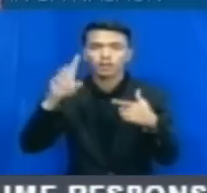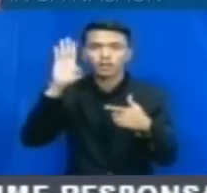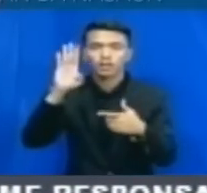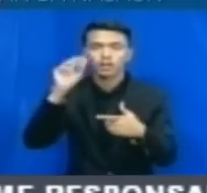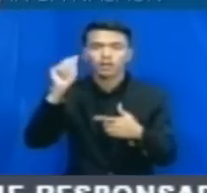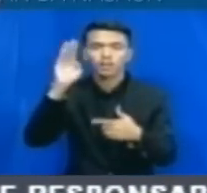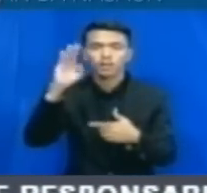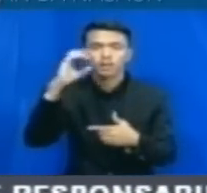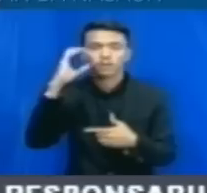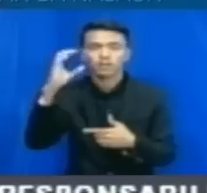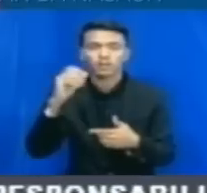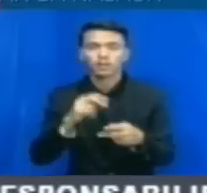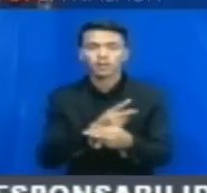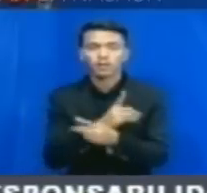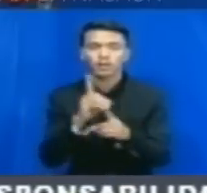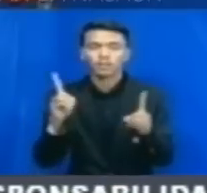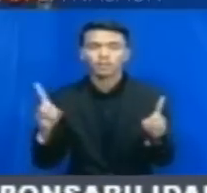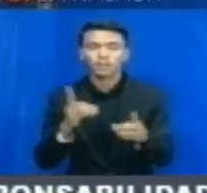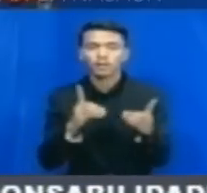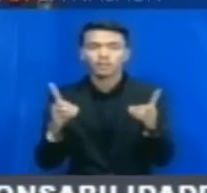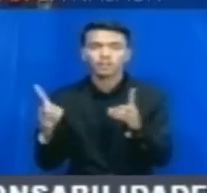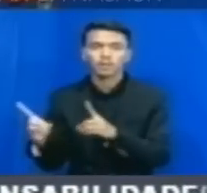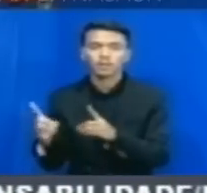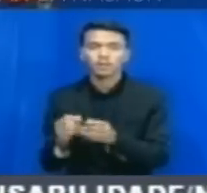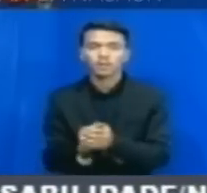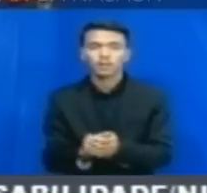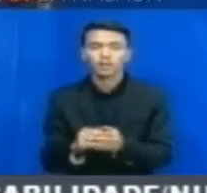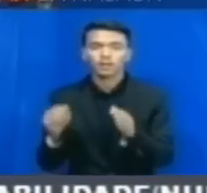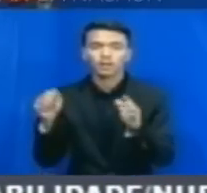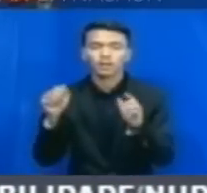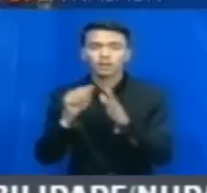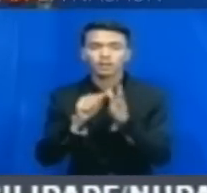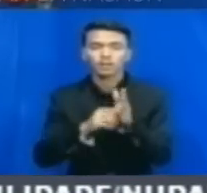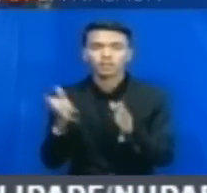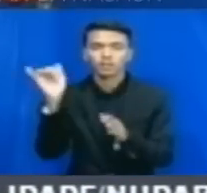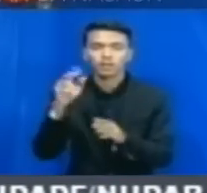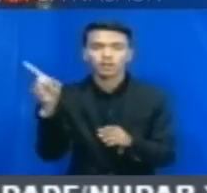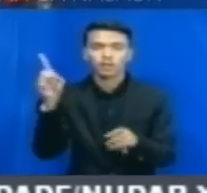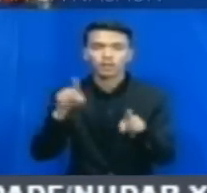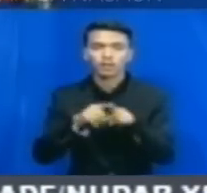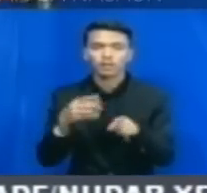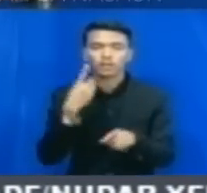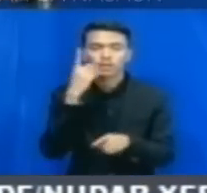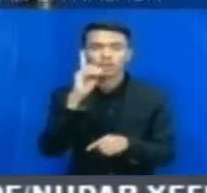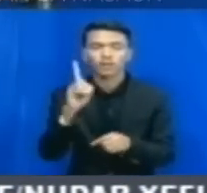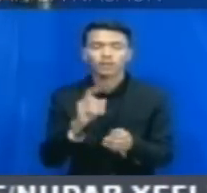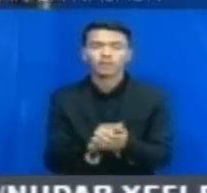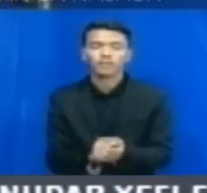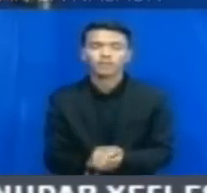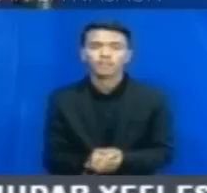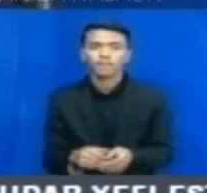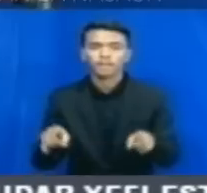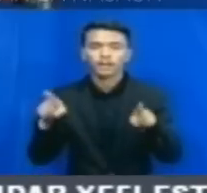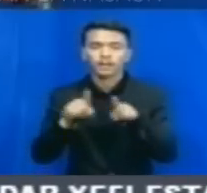C. Aplica e número. Ele pode nem mas ainda maxira la usa be artigo 7 anexo mita pode. Agora, questão ainda né?